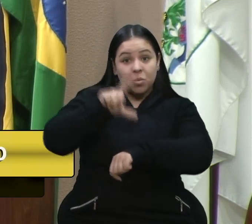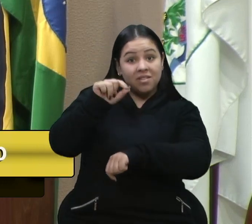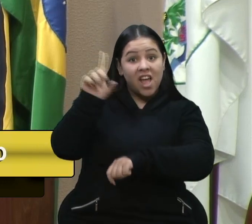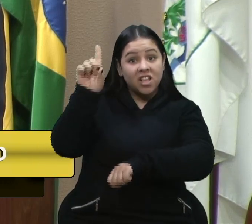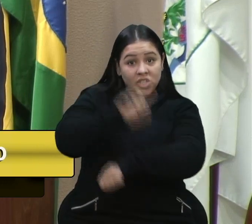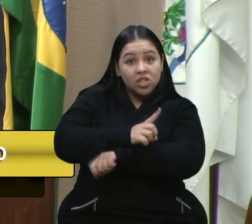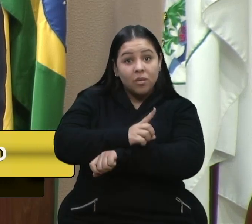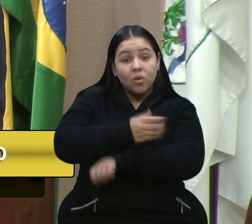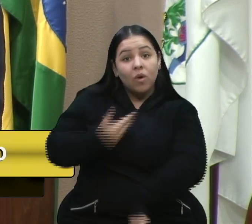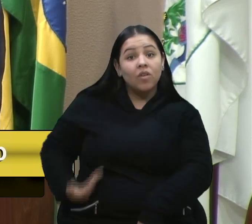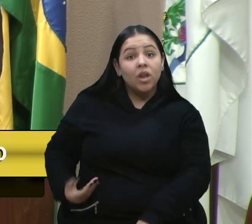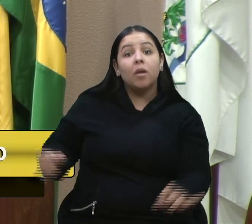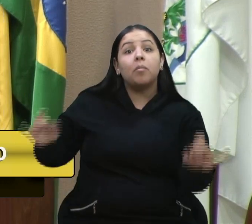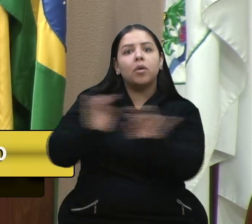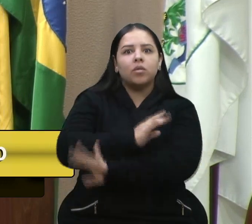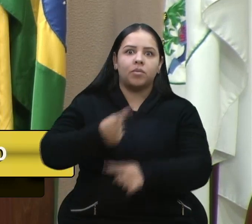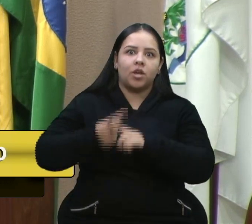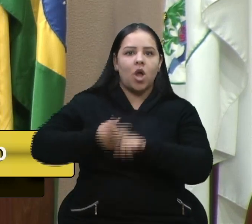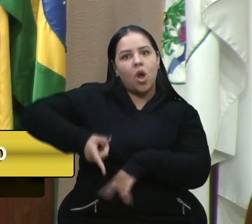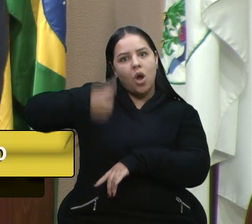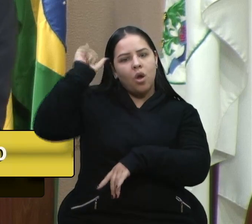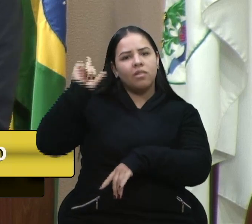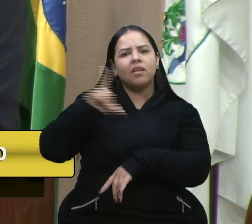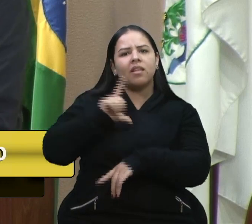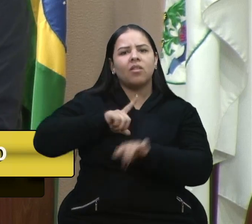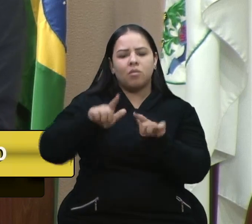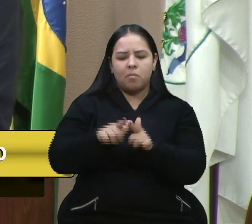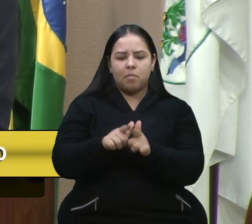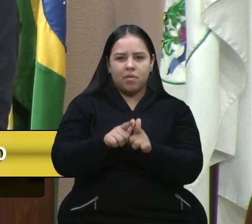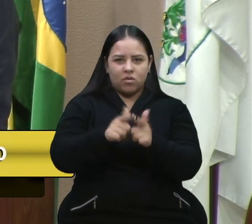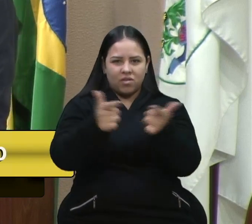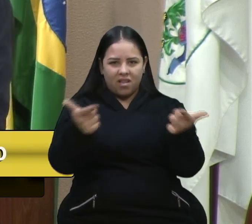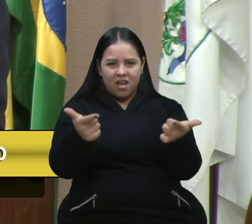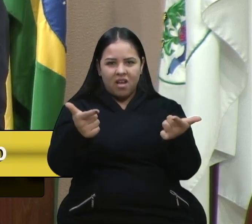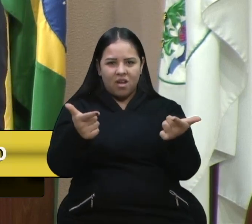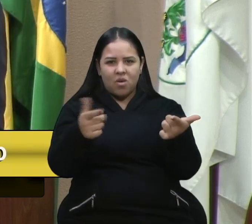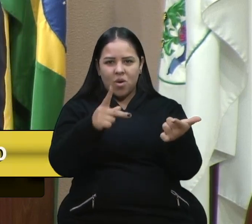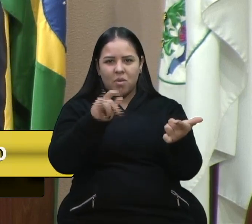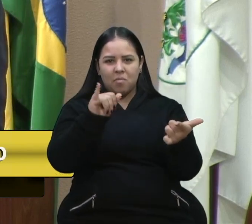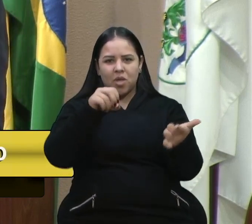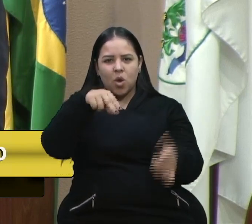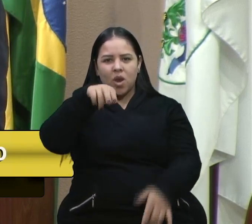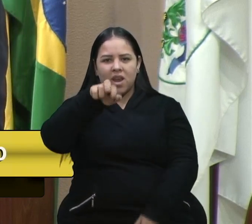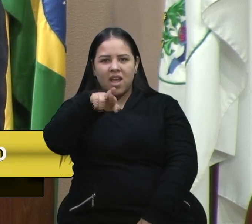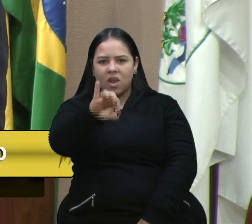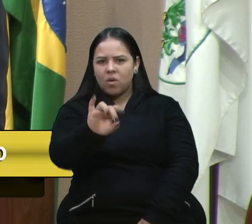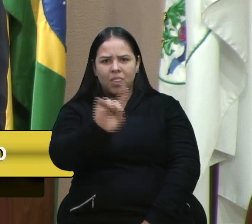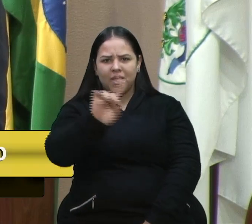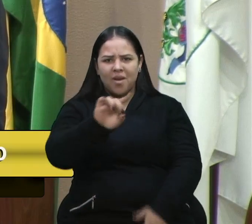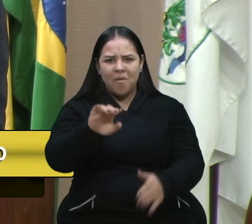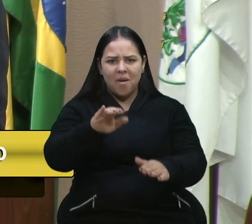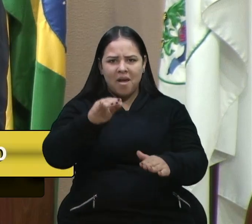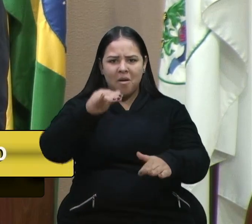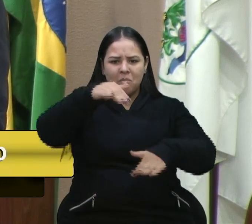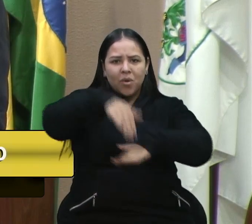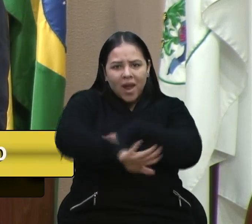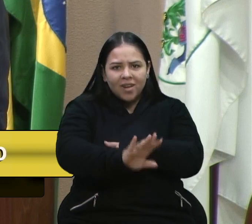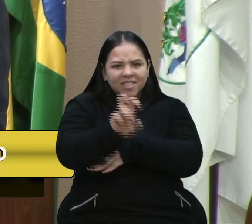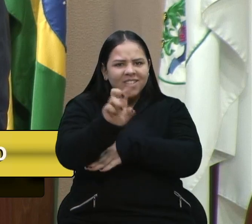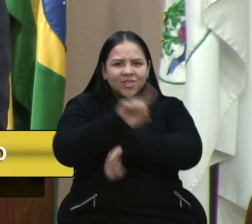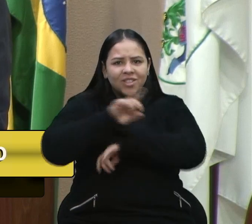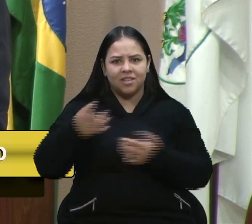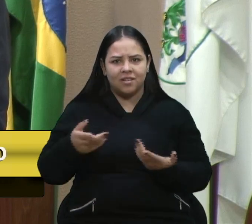atitude, vereador Fantinel. Porque ontem mesmo saiu no Jornal Pioneiro, as crateras não se abrem em 5 dias. Uma parte, vereador. São